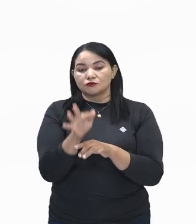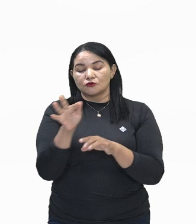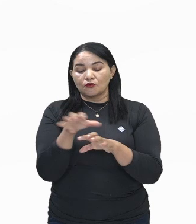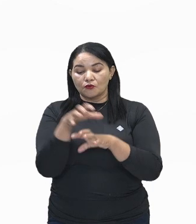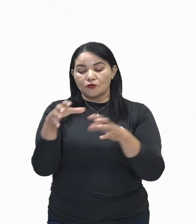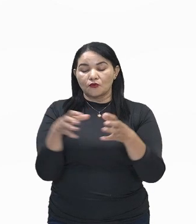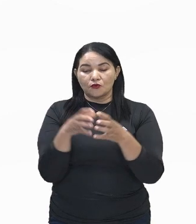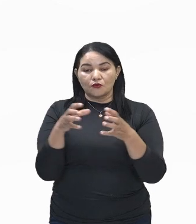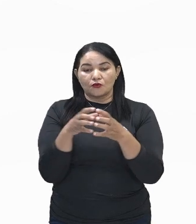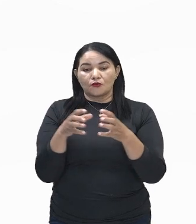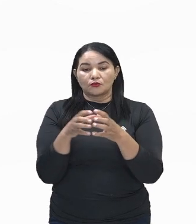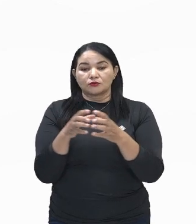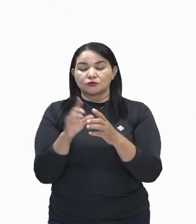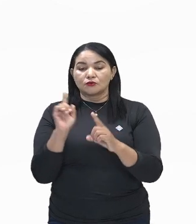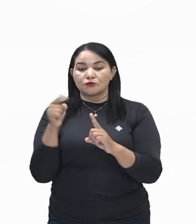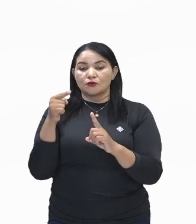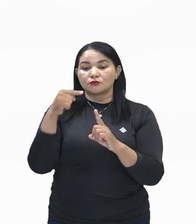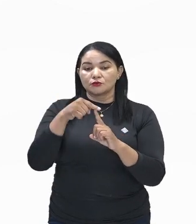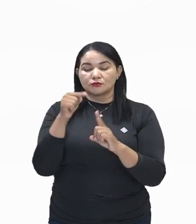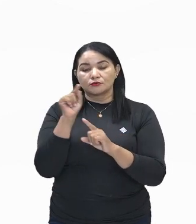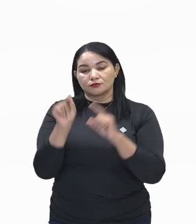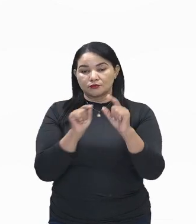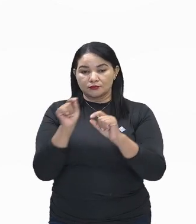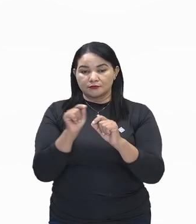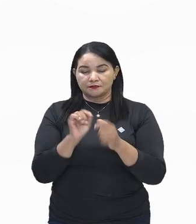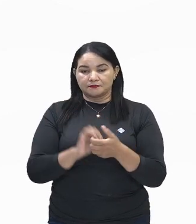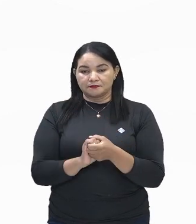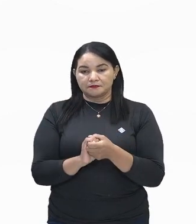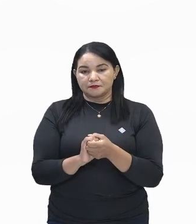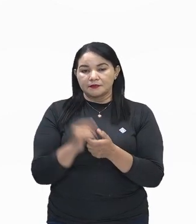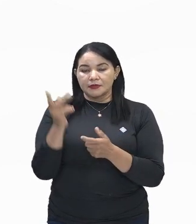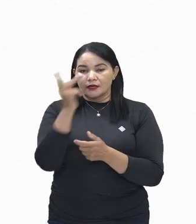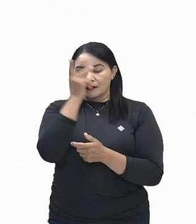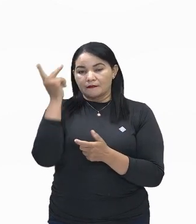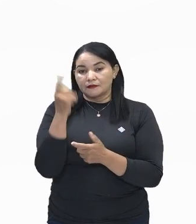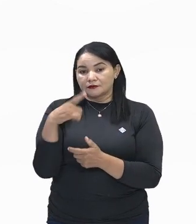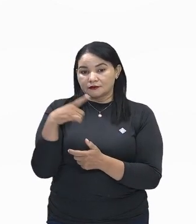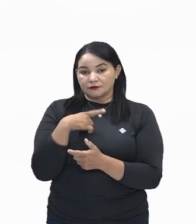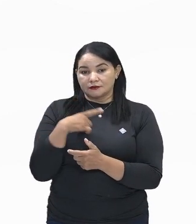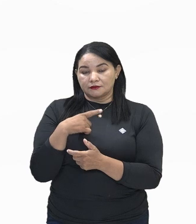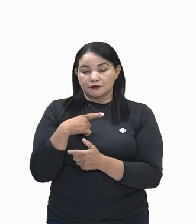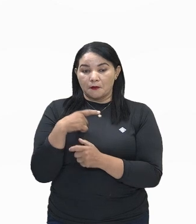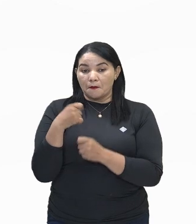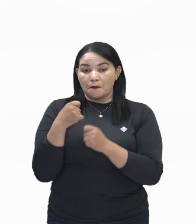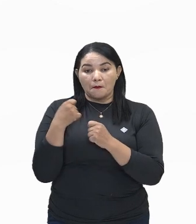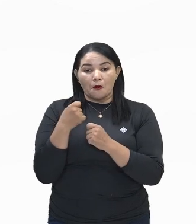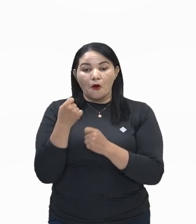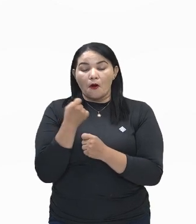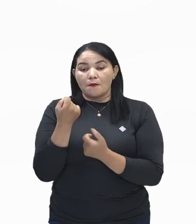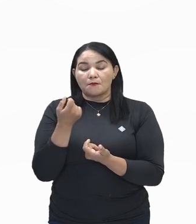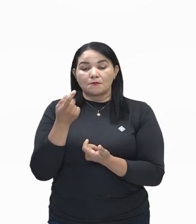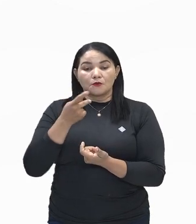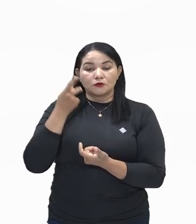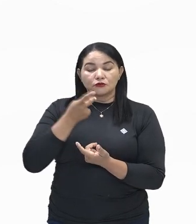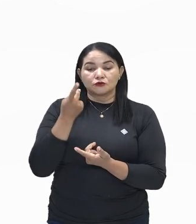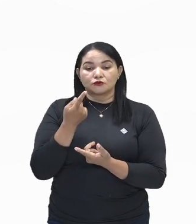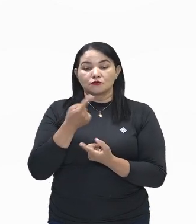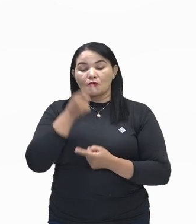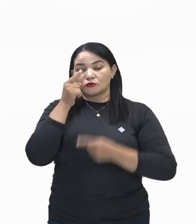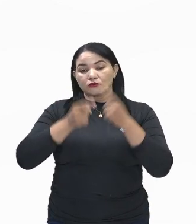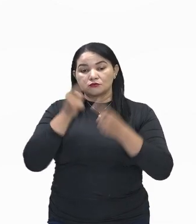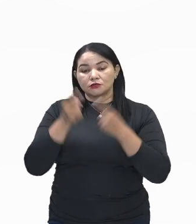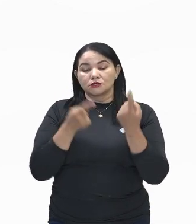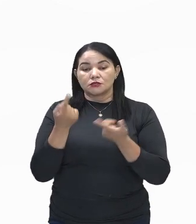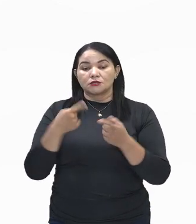coletivo, né? Quem exerce esse tipo de poder político, normalmente, dentro de uma sociedade, são os